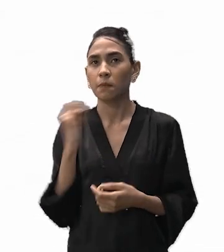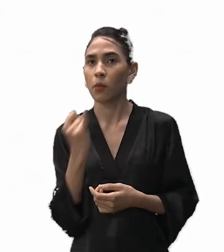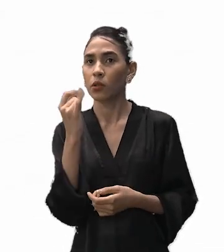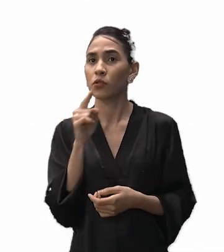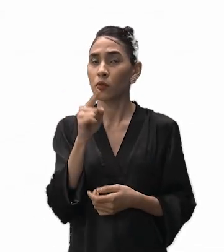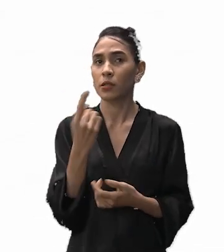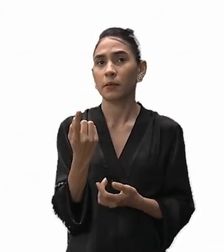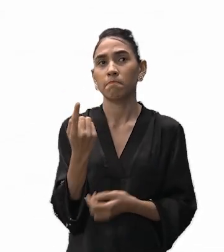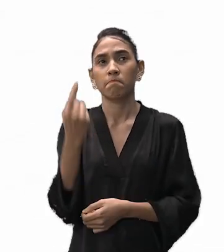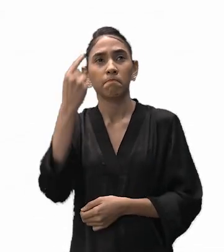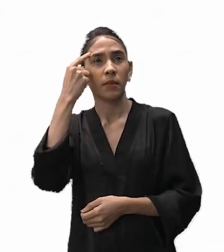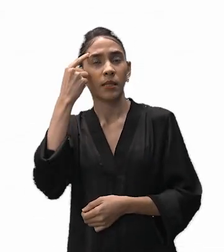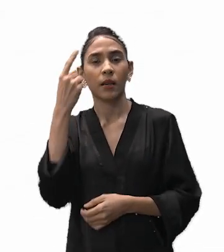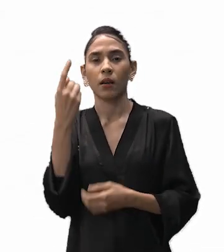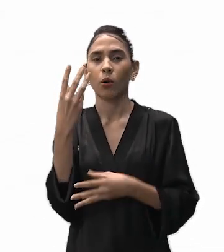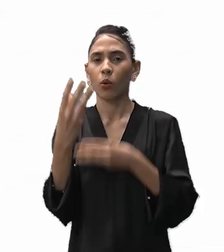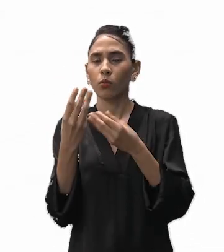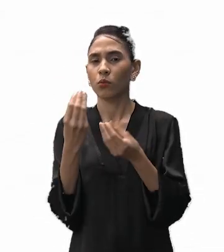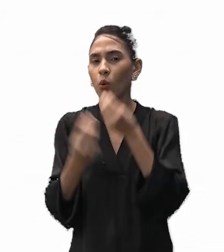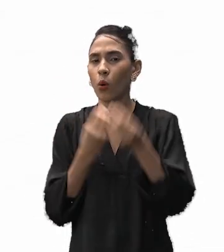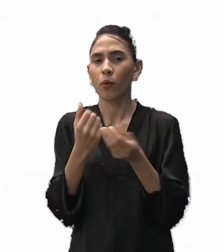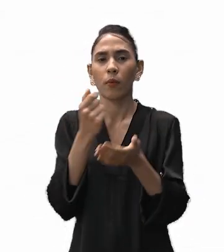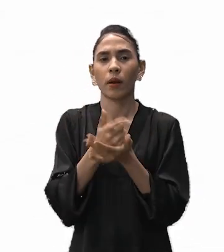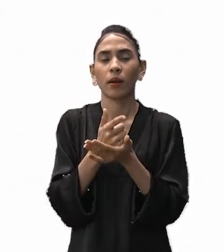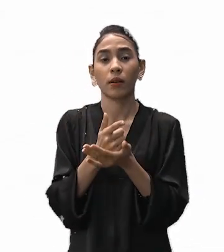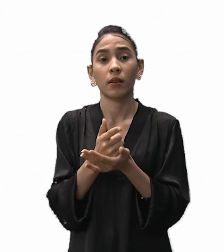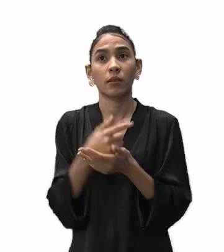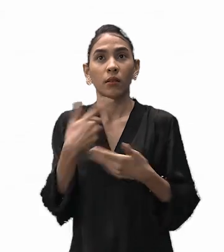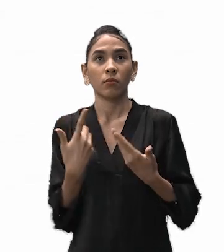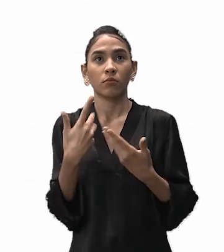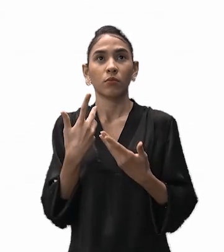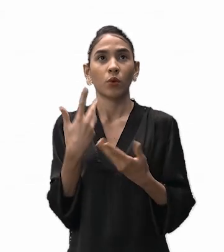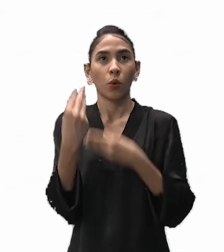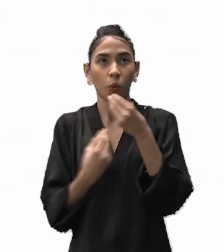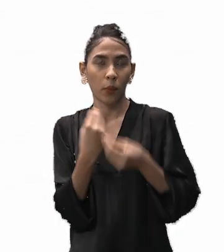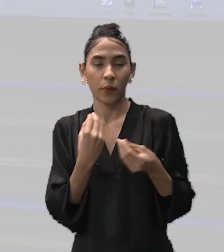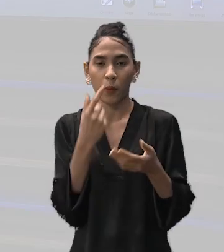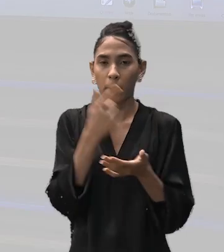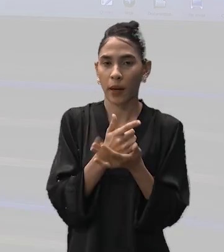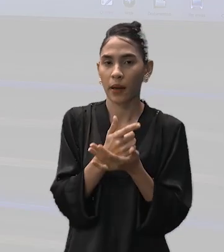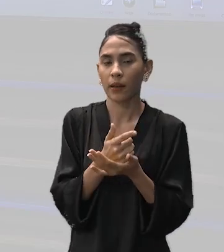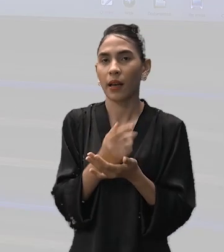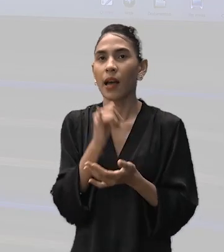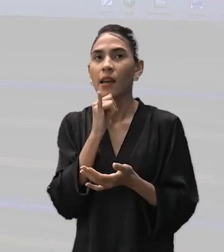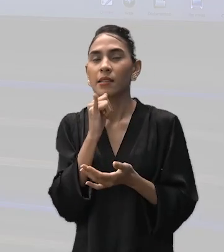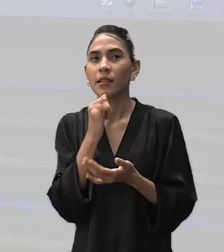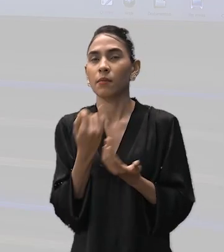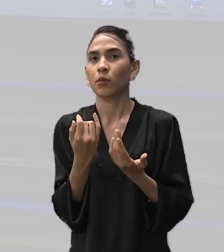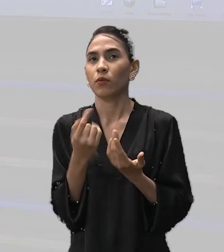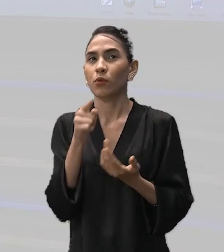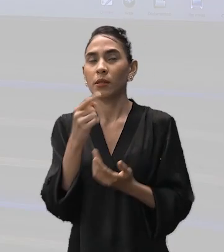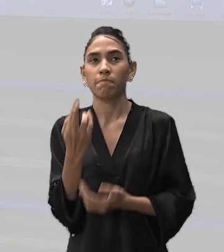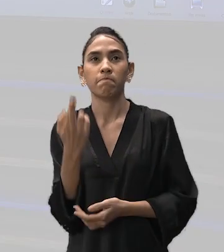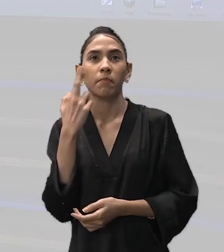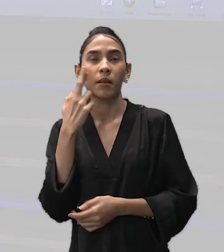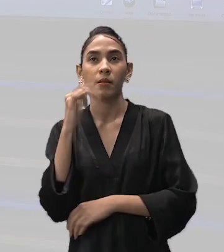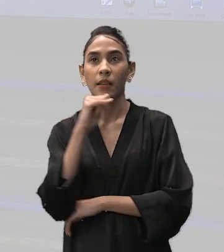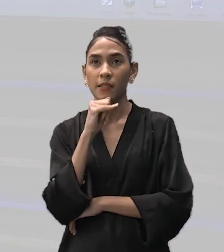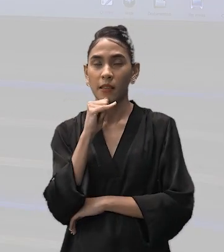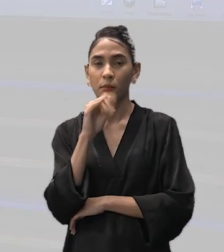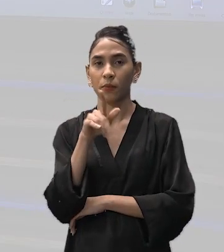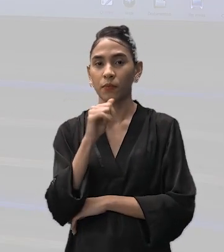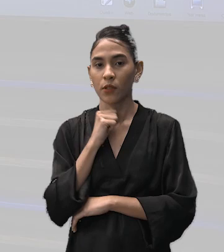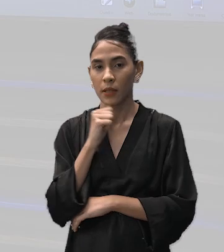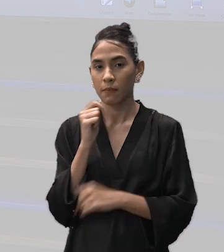essa pergunta, como comprar? E aí, esse como comprar, ele vem de frente pelo seguinte: você vai comprar